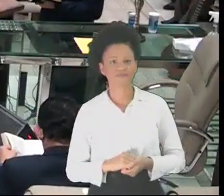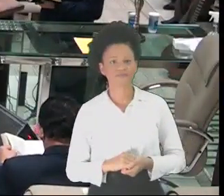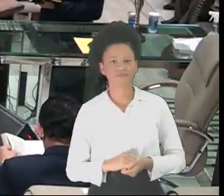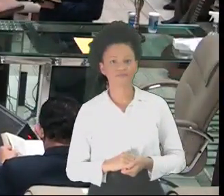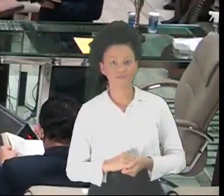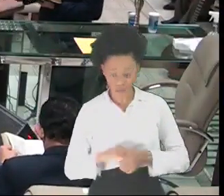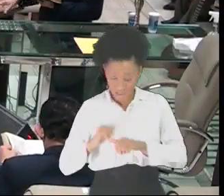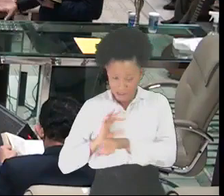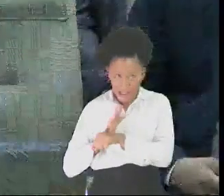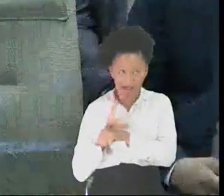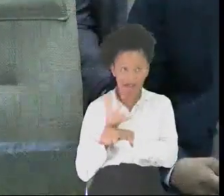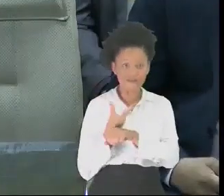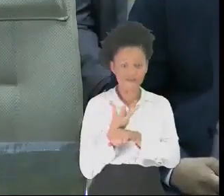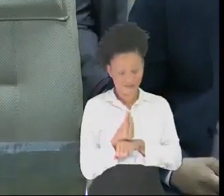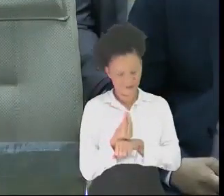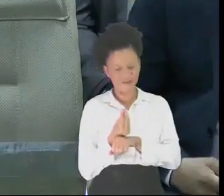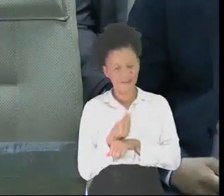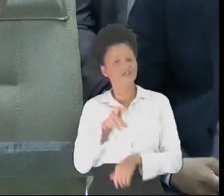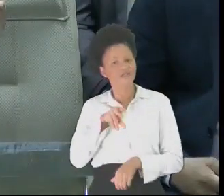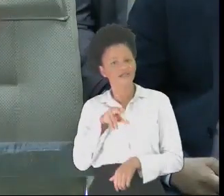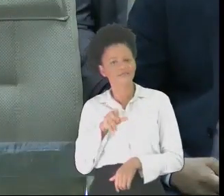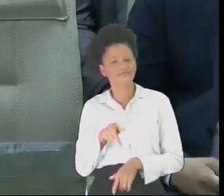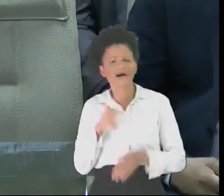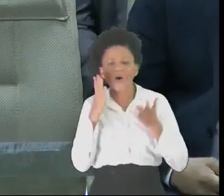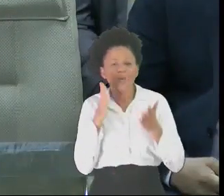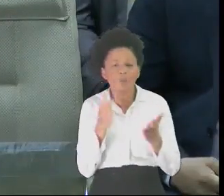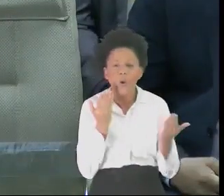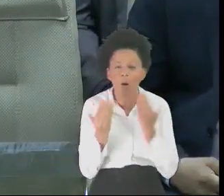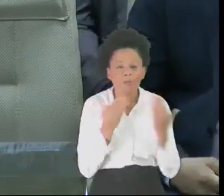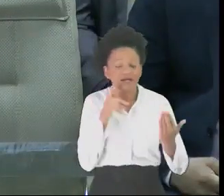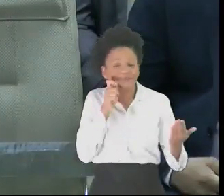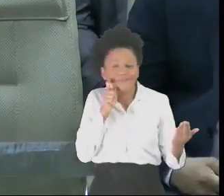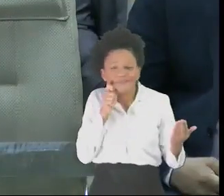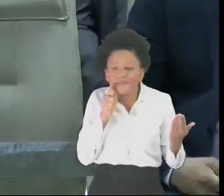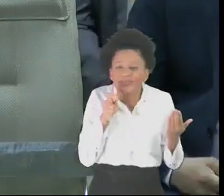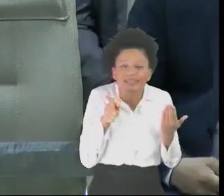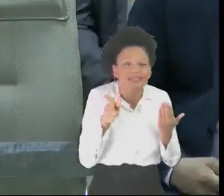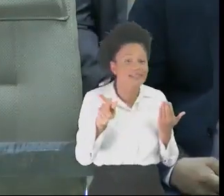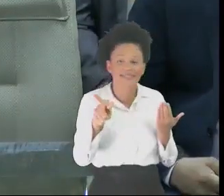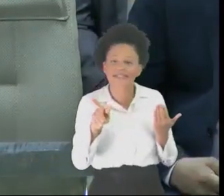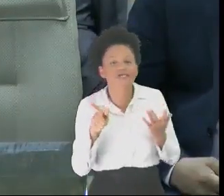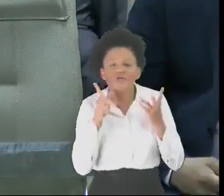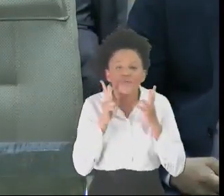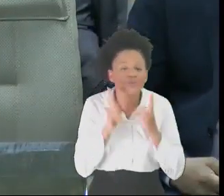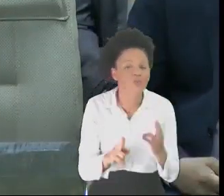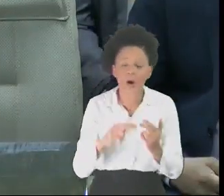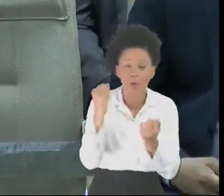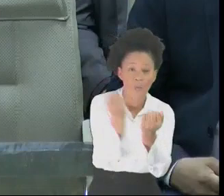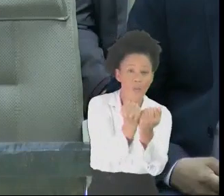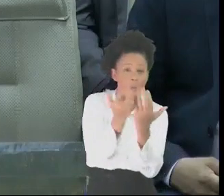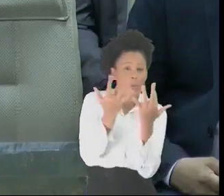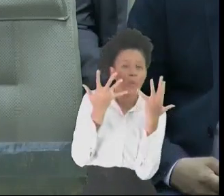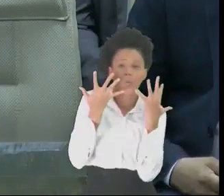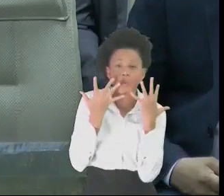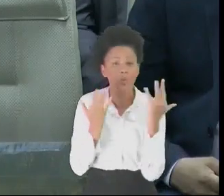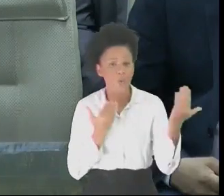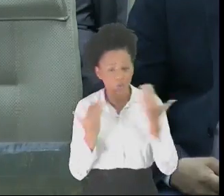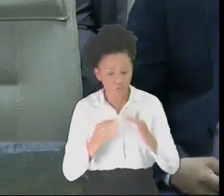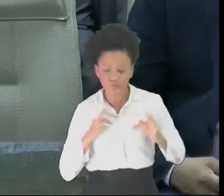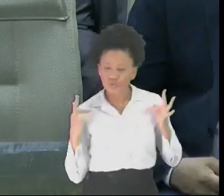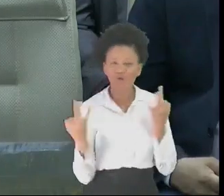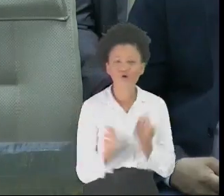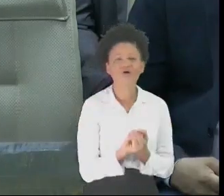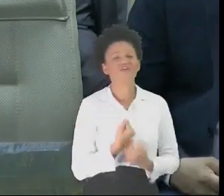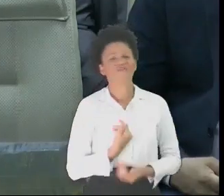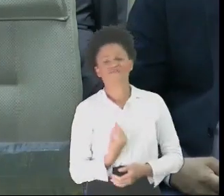A igreja, irmãos, ela é o sal da terra. A igreja, ela é a luz do mundo, com todas as fraquezas. Mas,